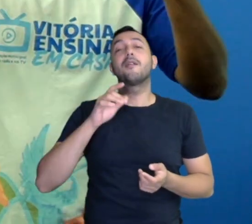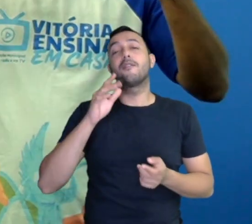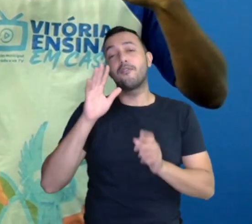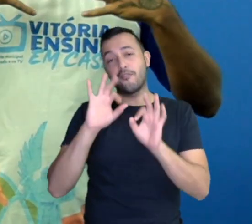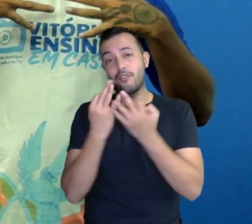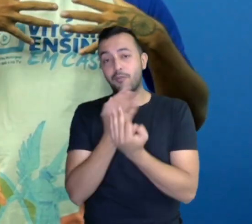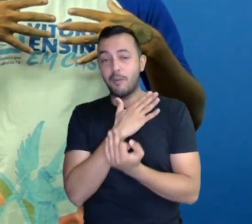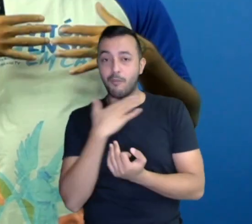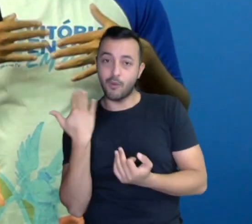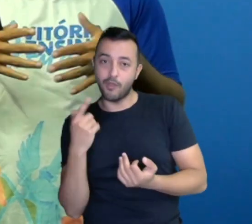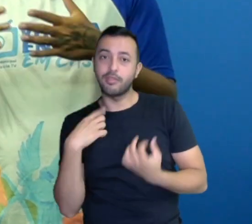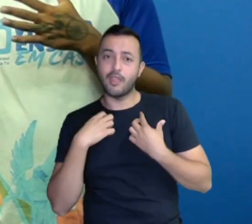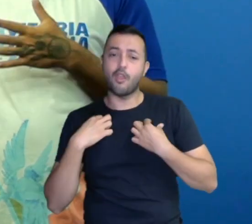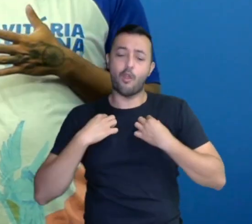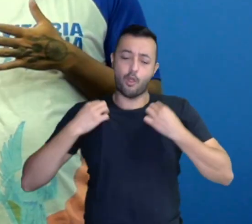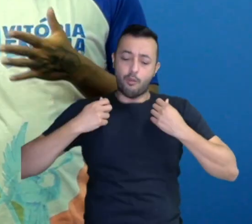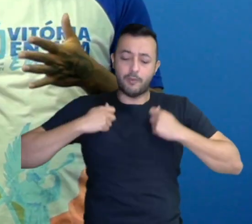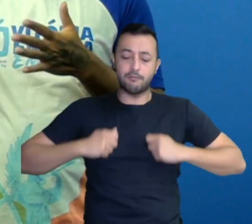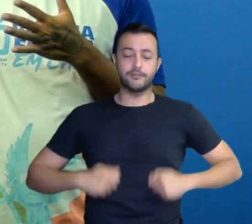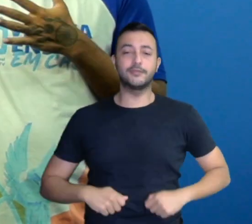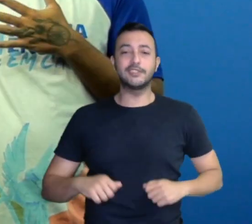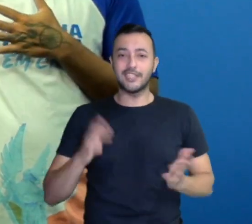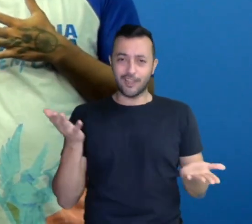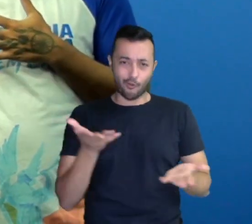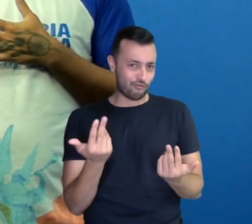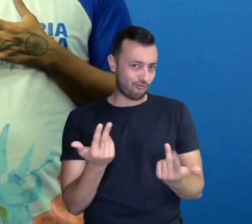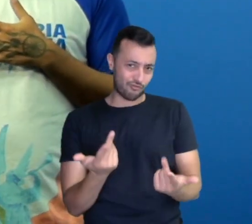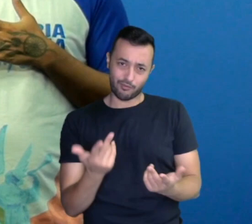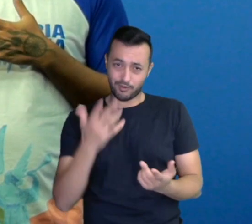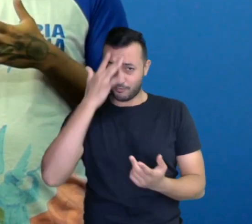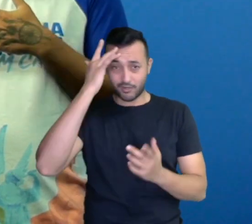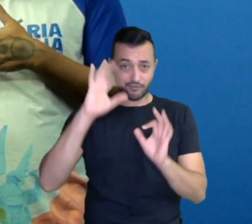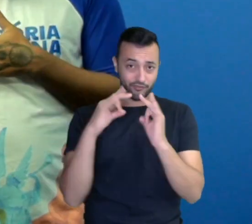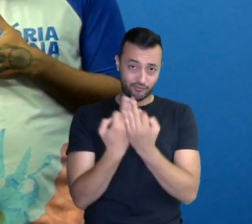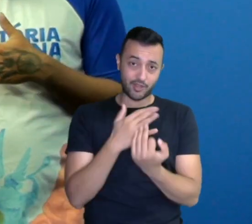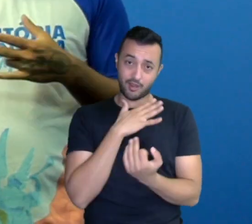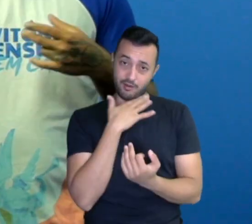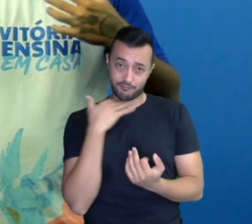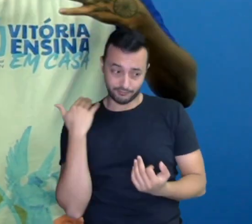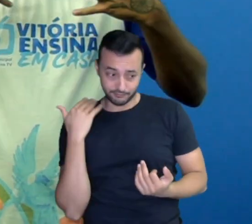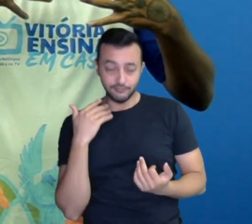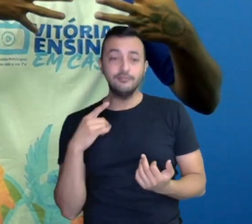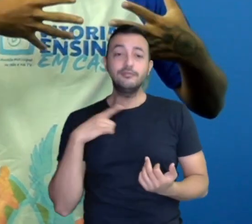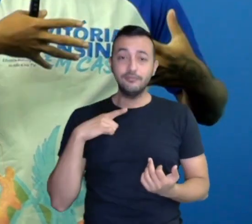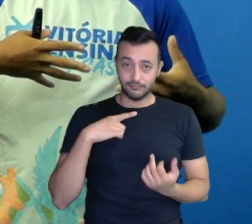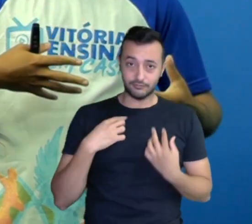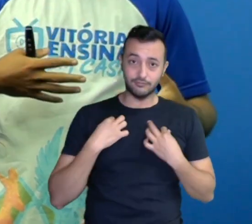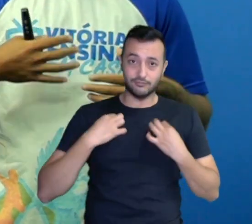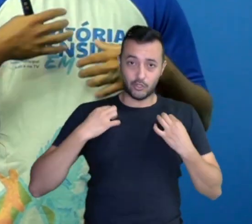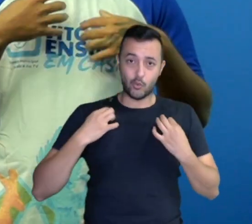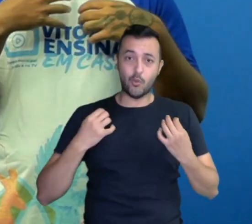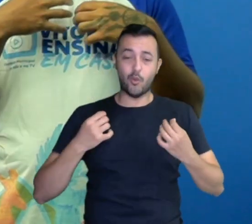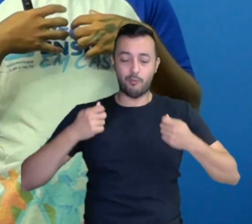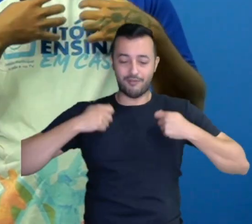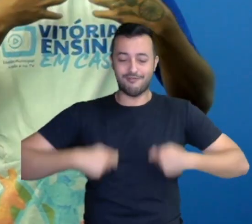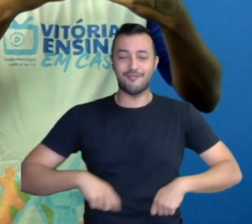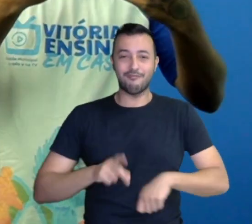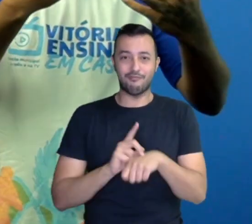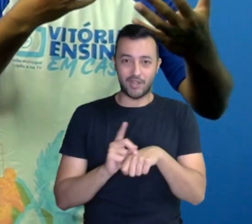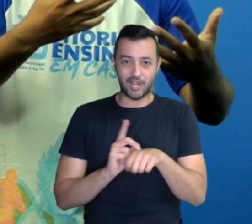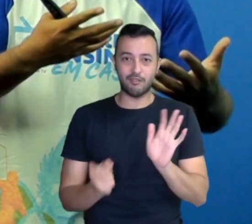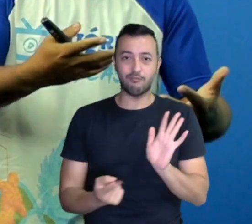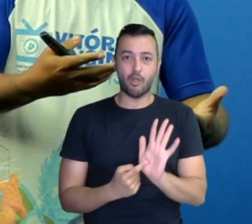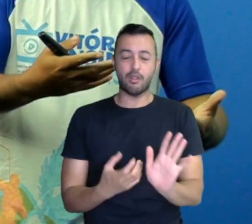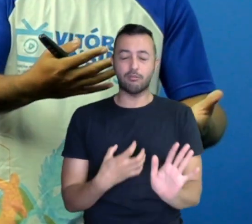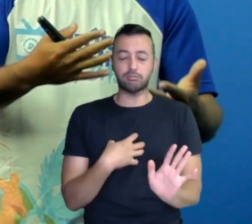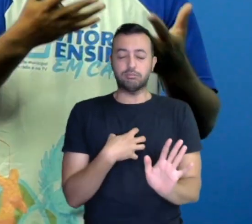querido tinham vestimentas próprias, como hoje em dia. Quando o nosso ente querido nosso falece, né, nós não utilizamos o preto, né, para